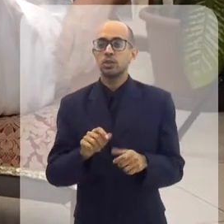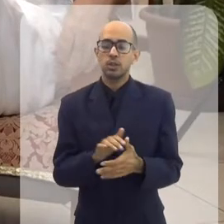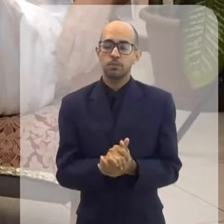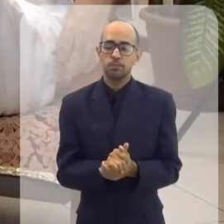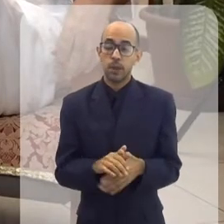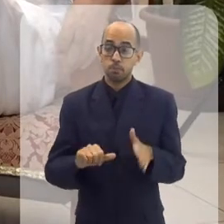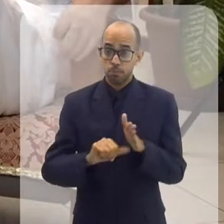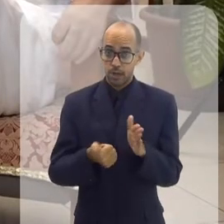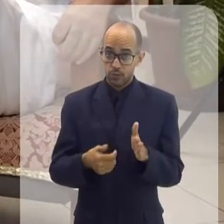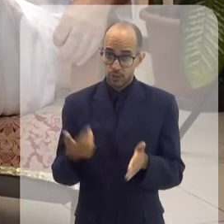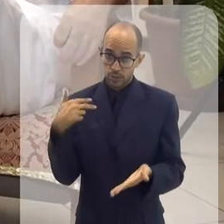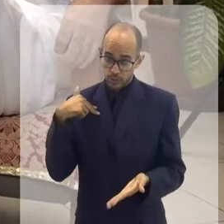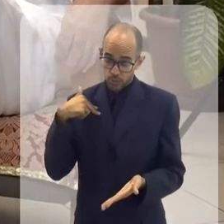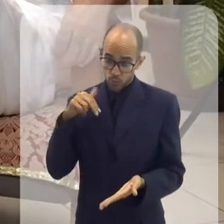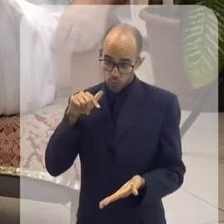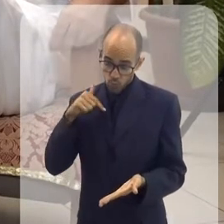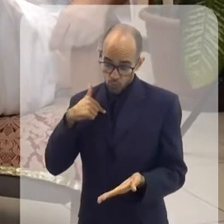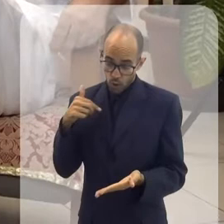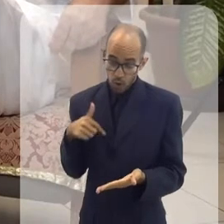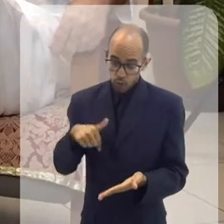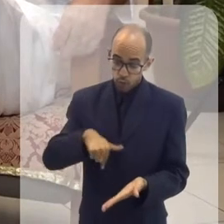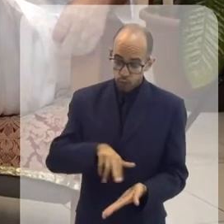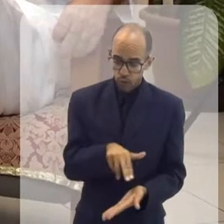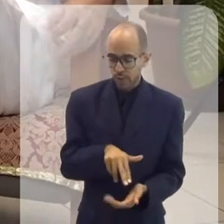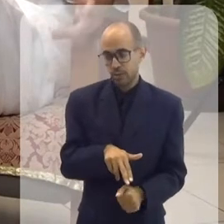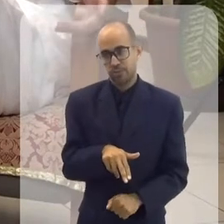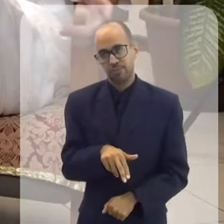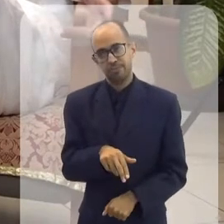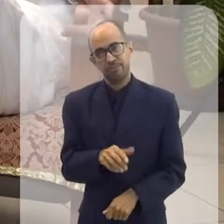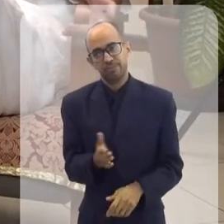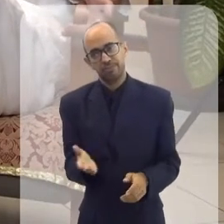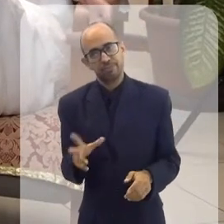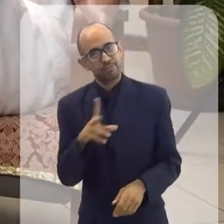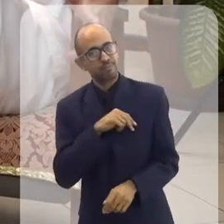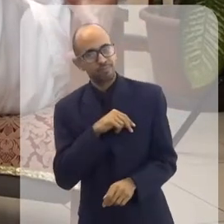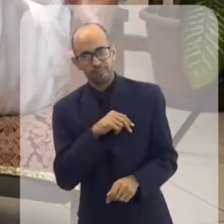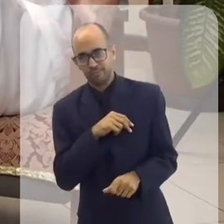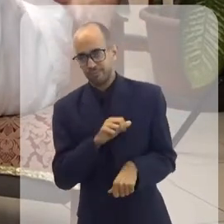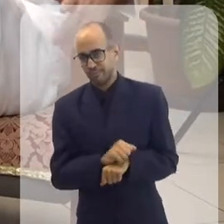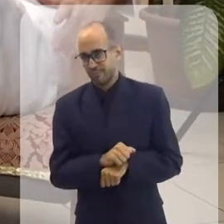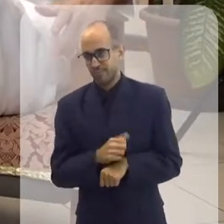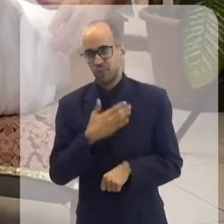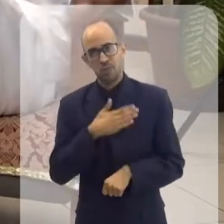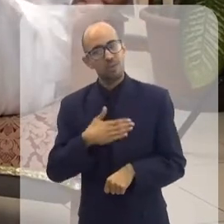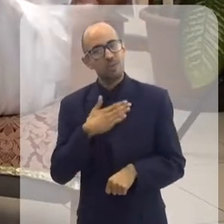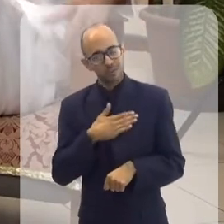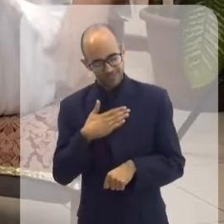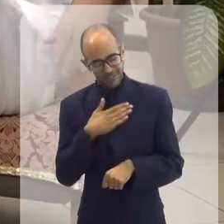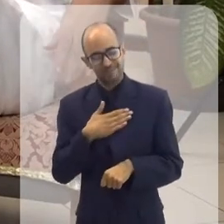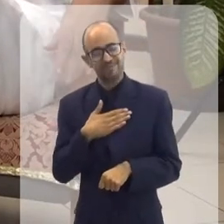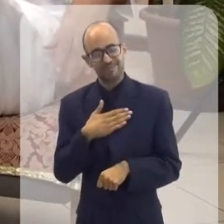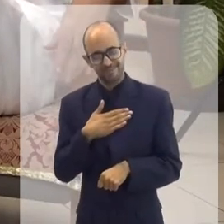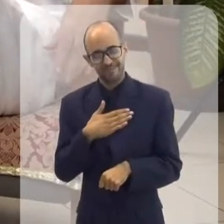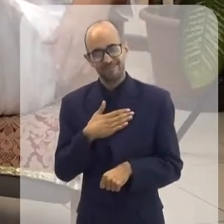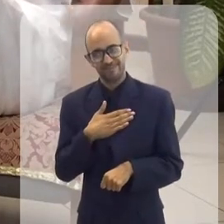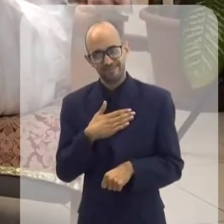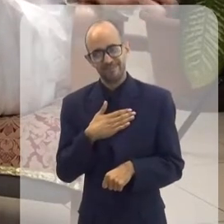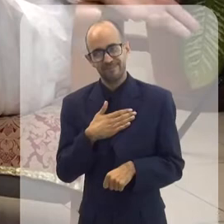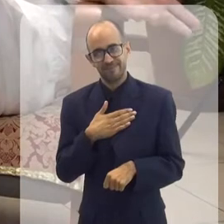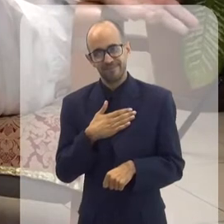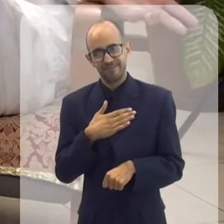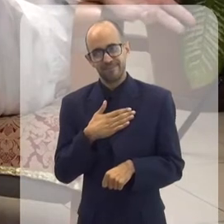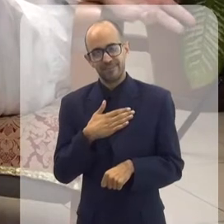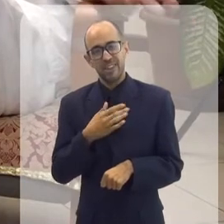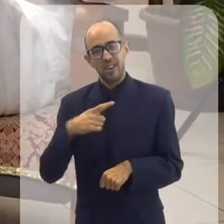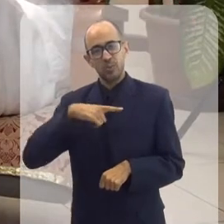mas a primeira vez que eu pisei lá dentro não tem jeito então negócio me encontrei lá